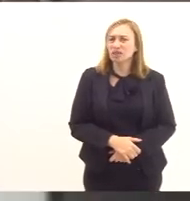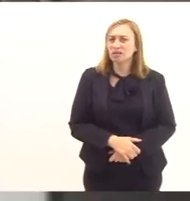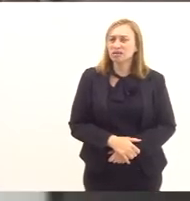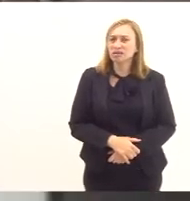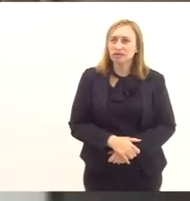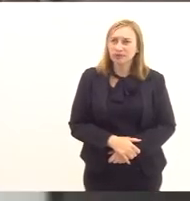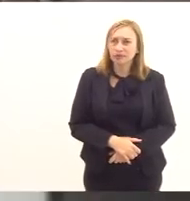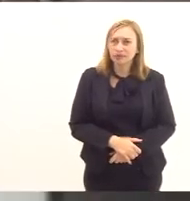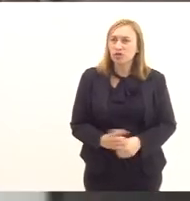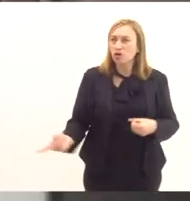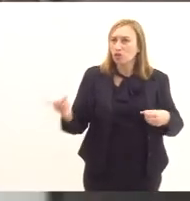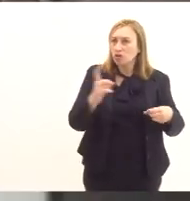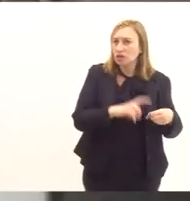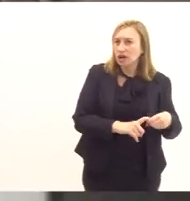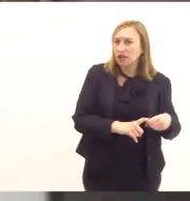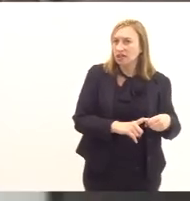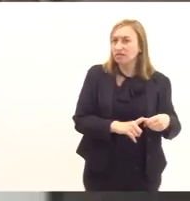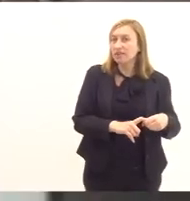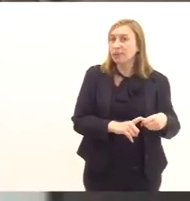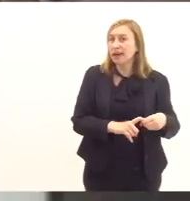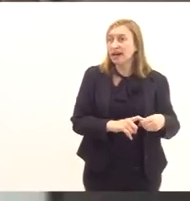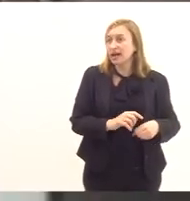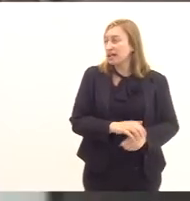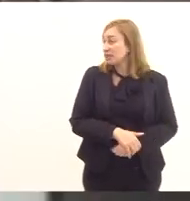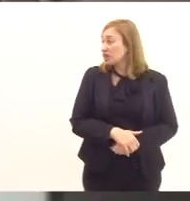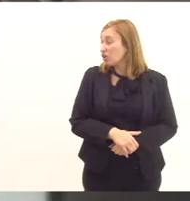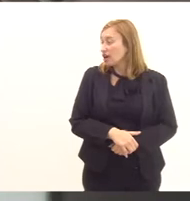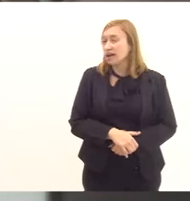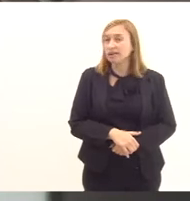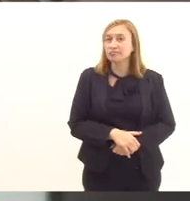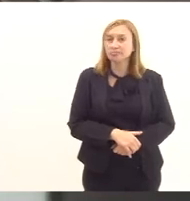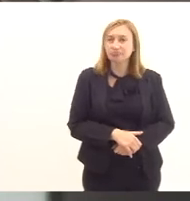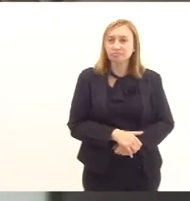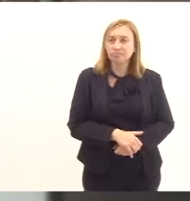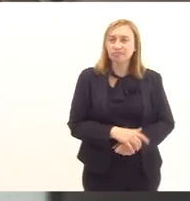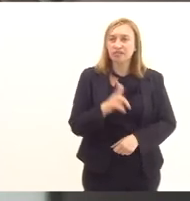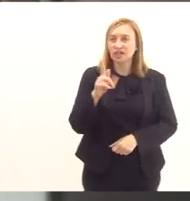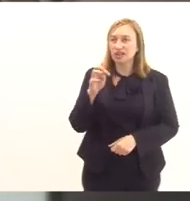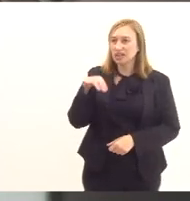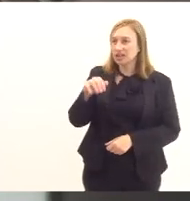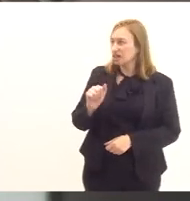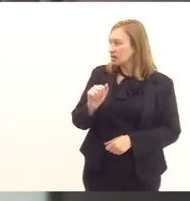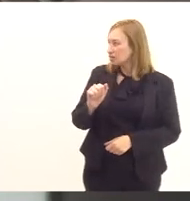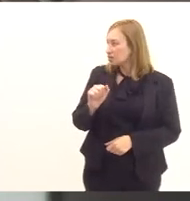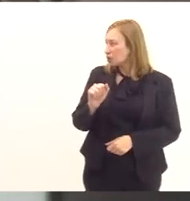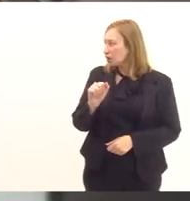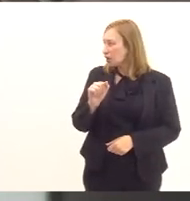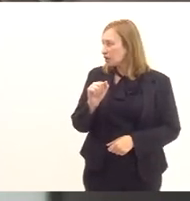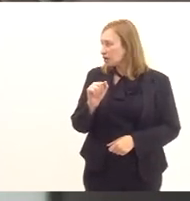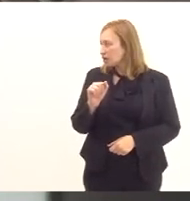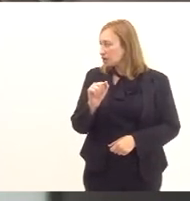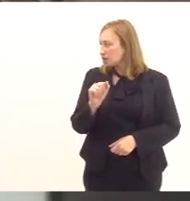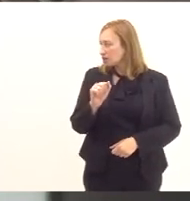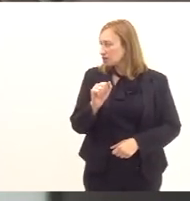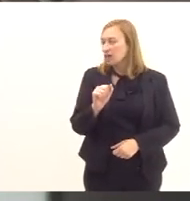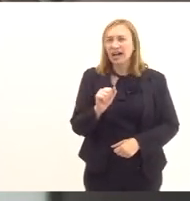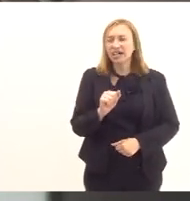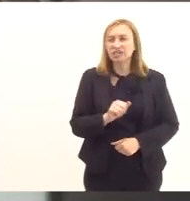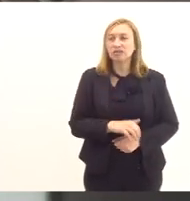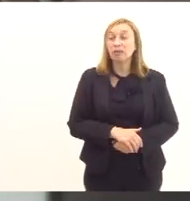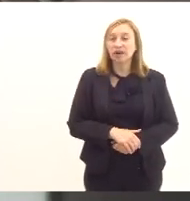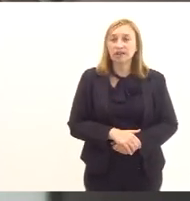vou voltar aqui então para nos esforços para Generais aproveitar a presença da senhora é